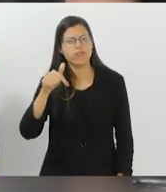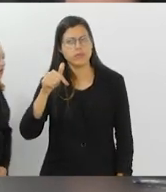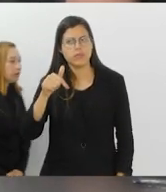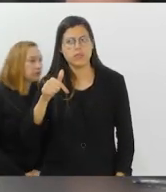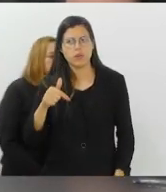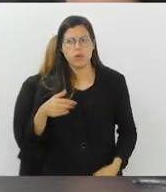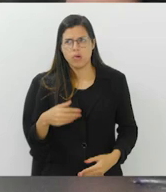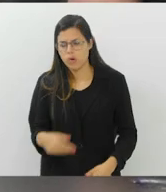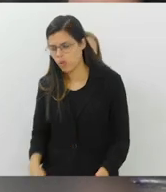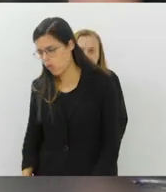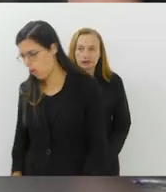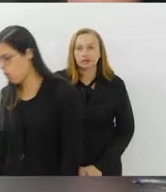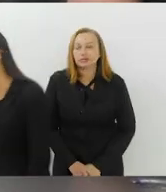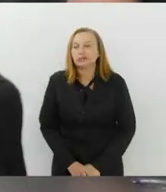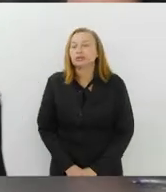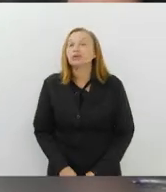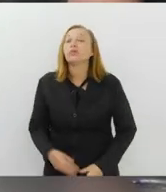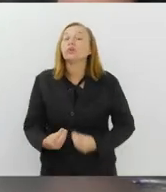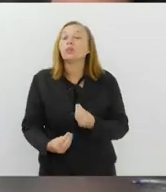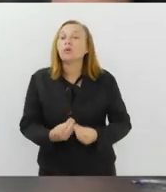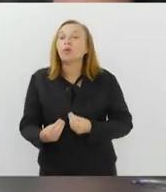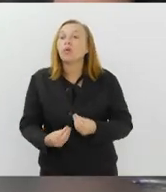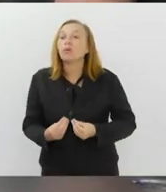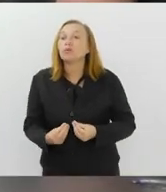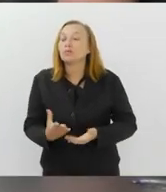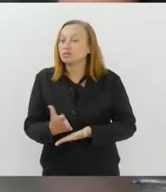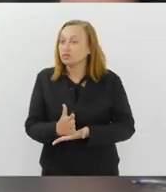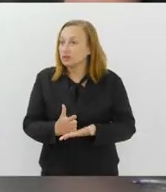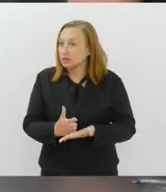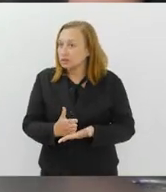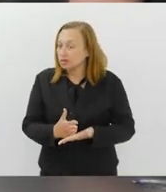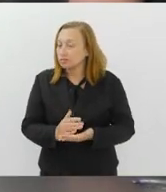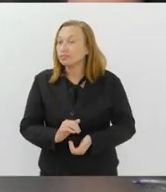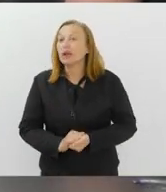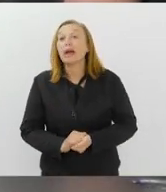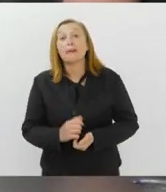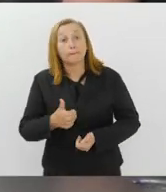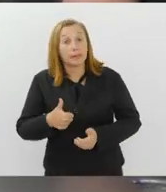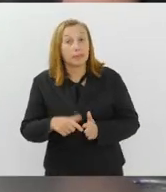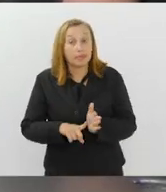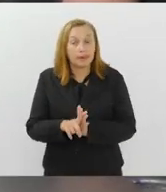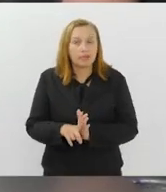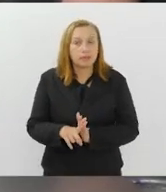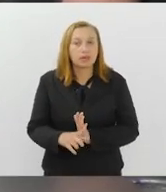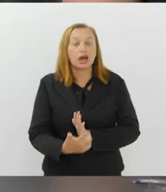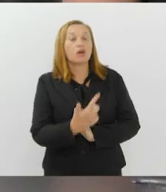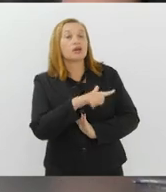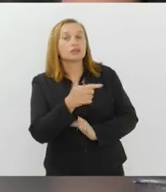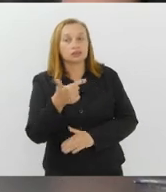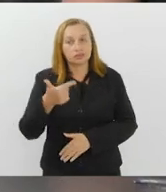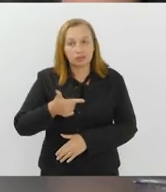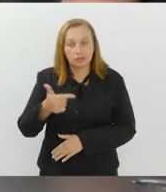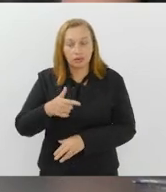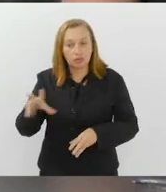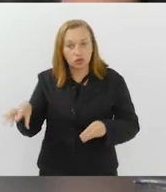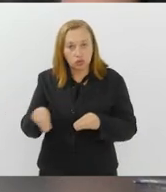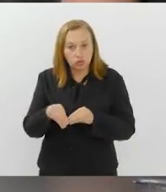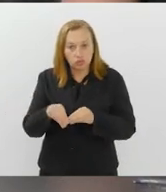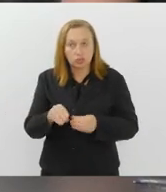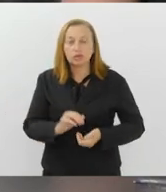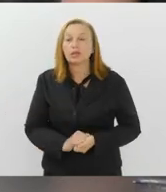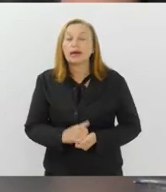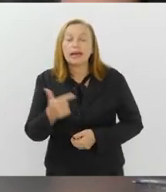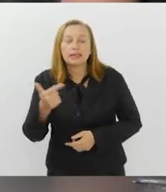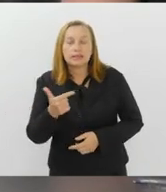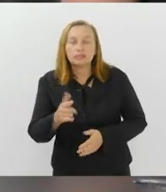essa divisão dessas faixas. Essa é a primeira pergunta, mas já coloco uma segunda pergunta junto com essa. A